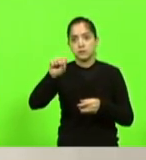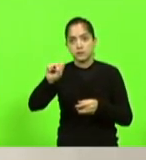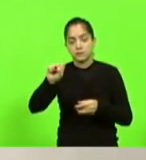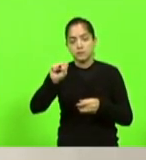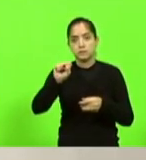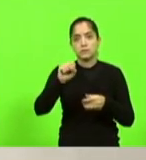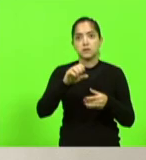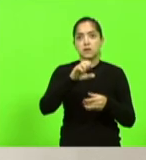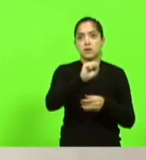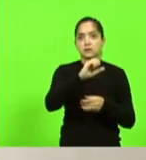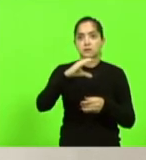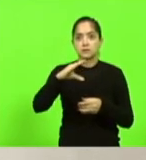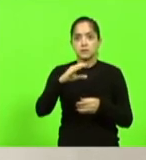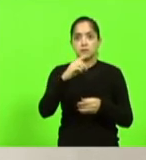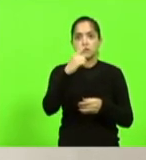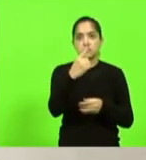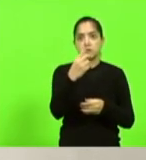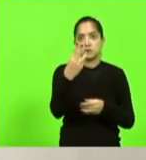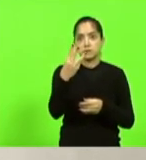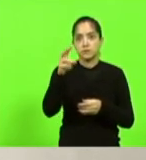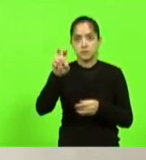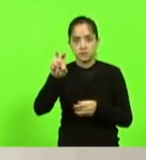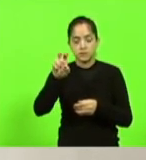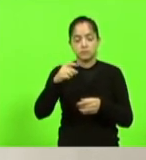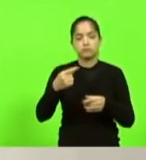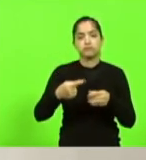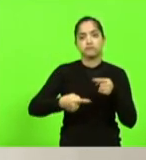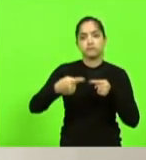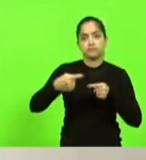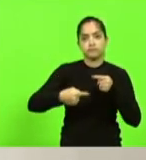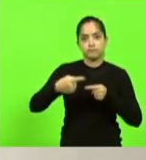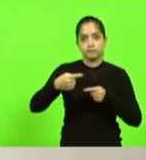à SC-135. Em discussão?